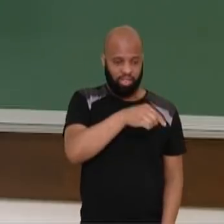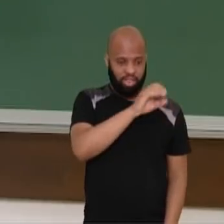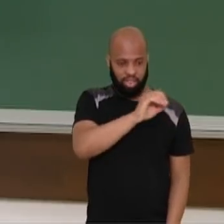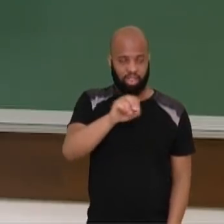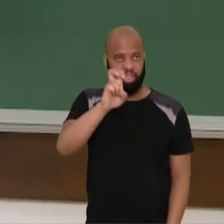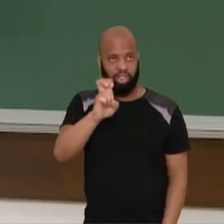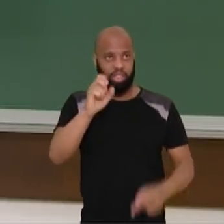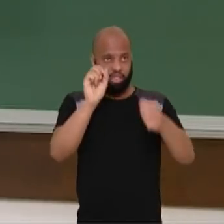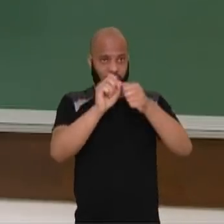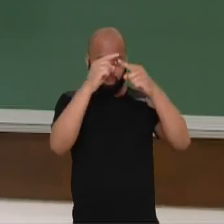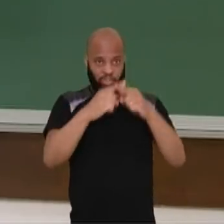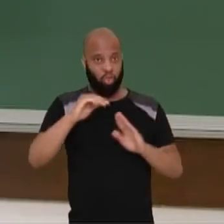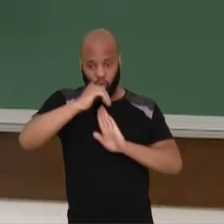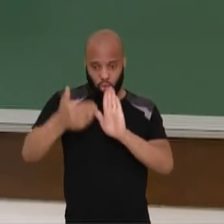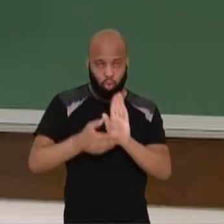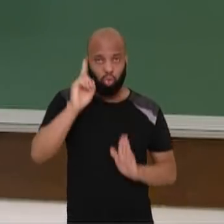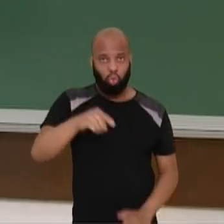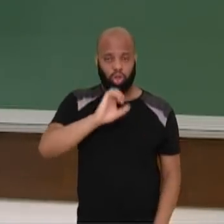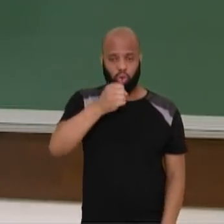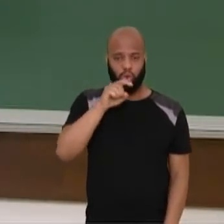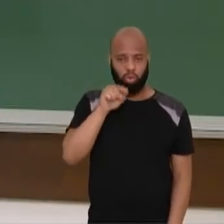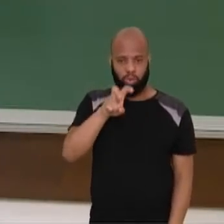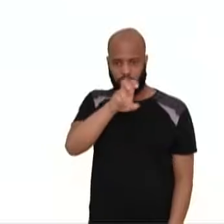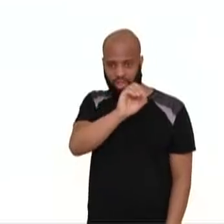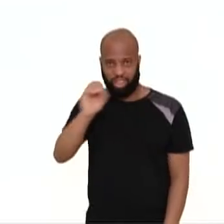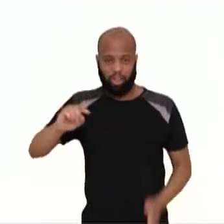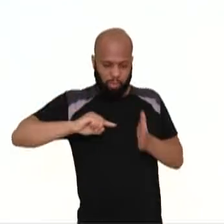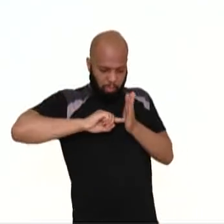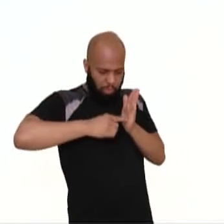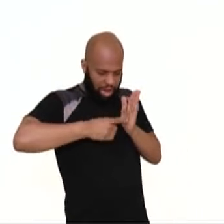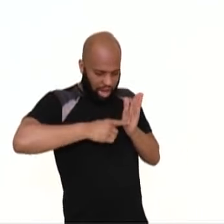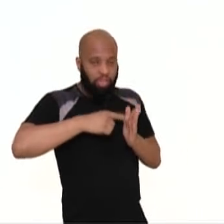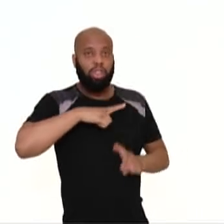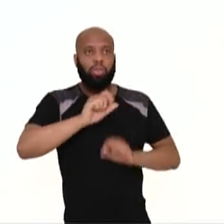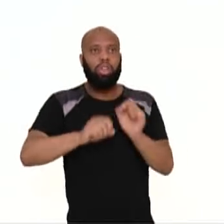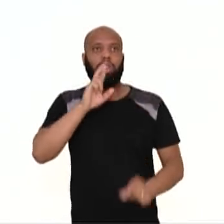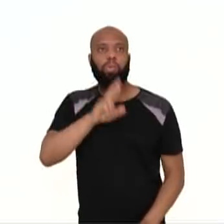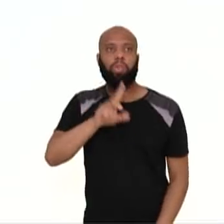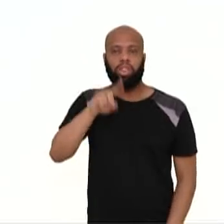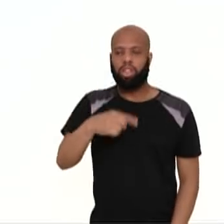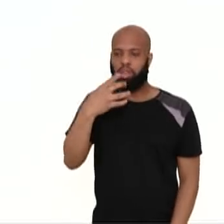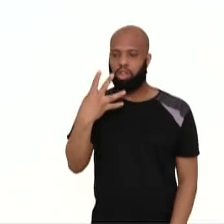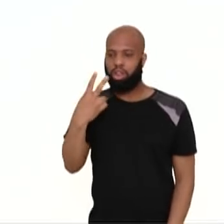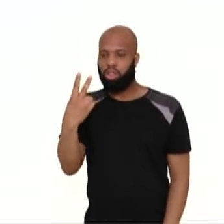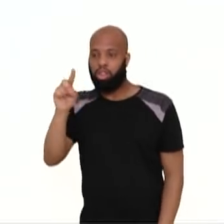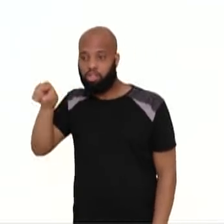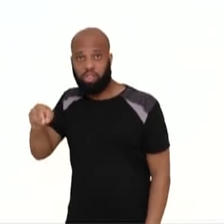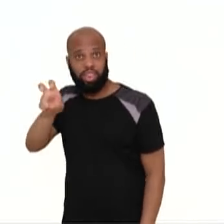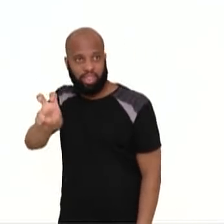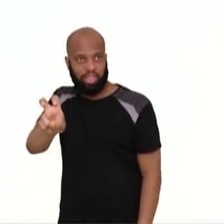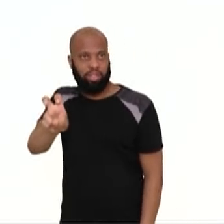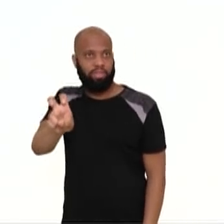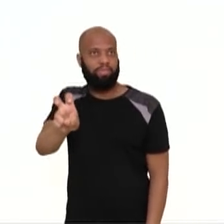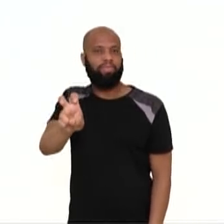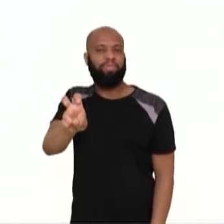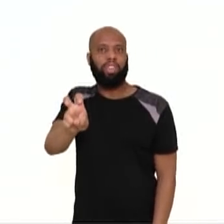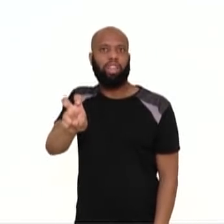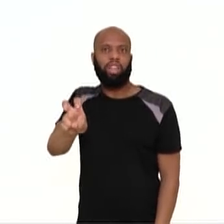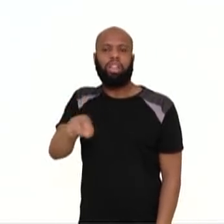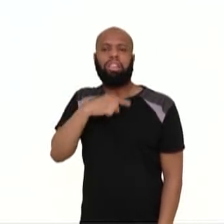pela população, que é 8.500 parafusos, nós teremos 42,5. Não tem como